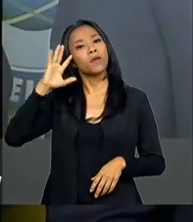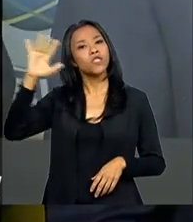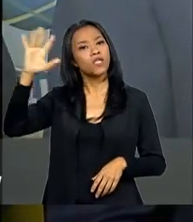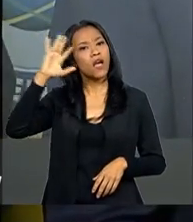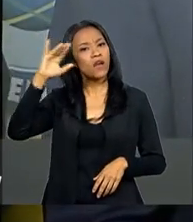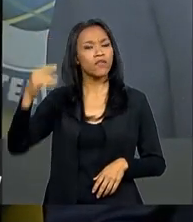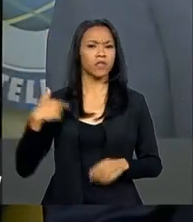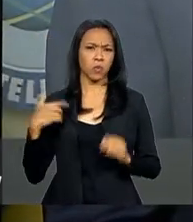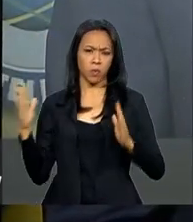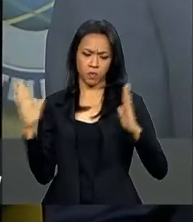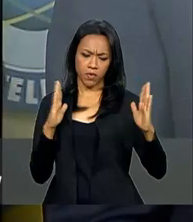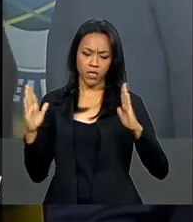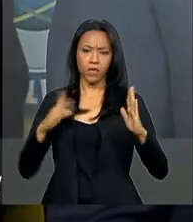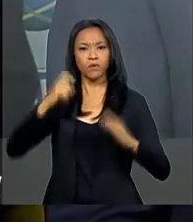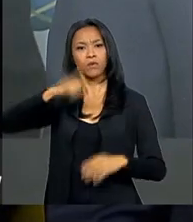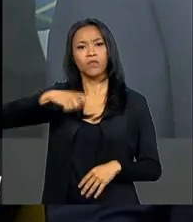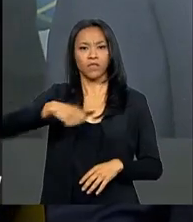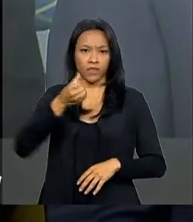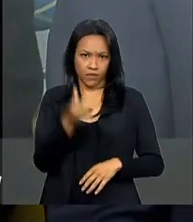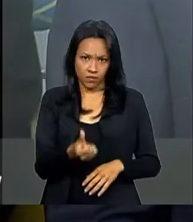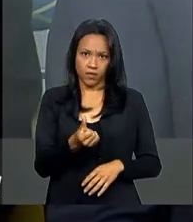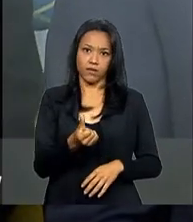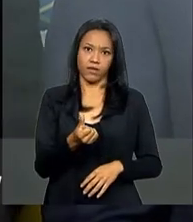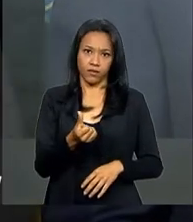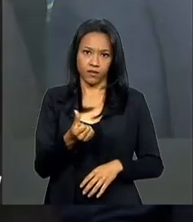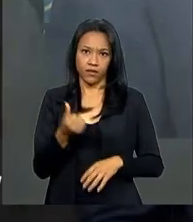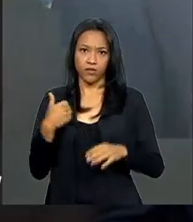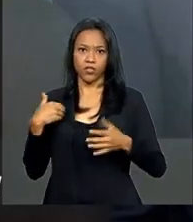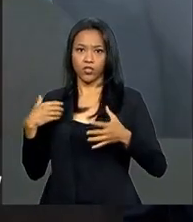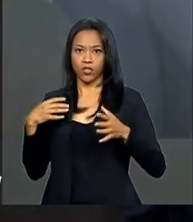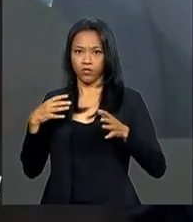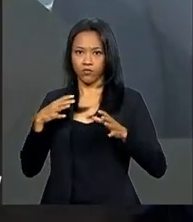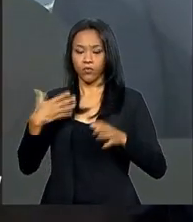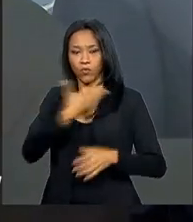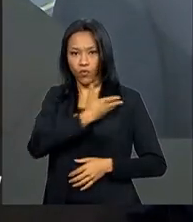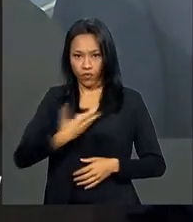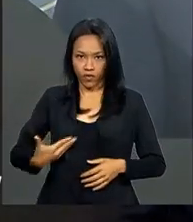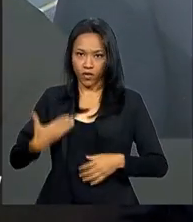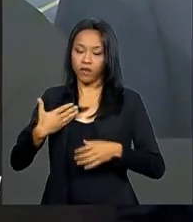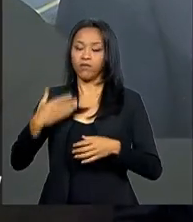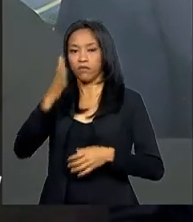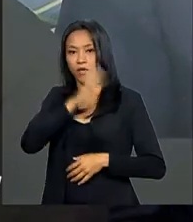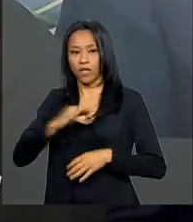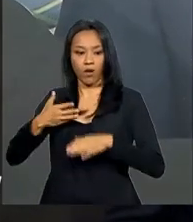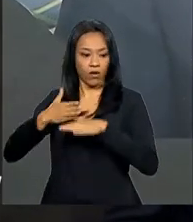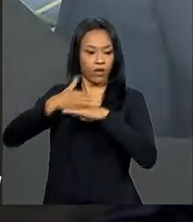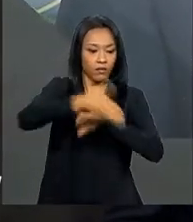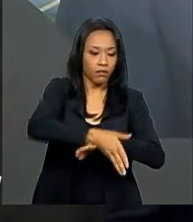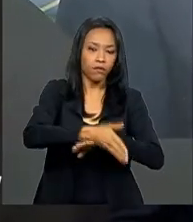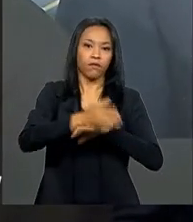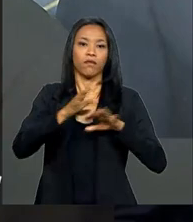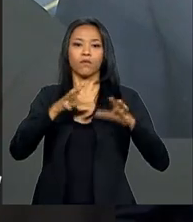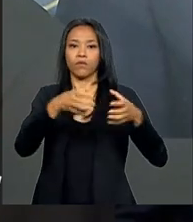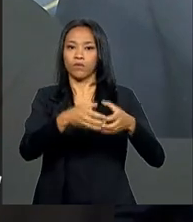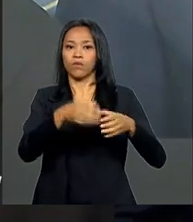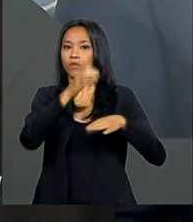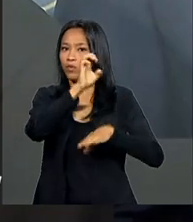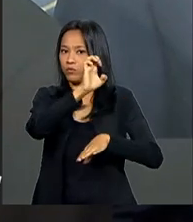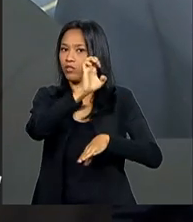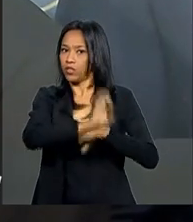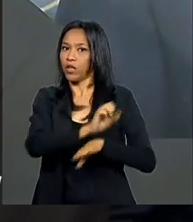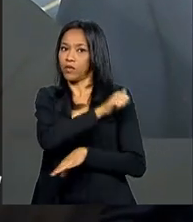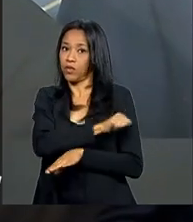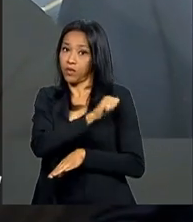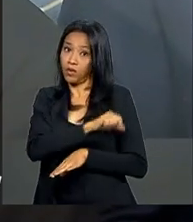período de 6 meses de intervenção. E ela ultrapassa um pouco o período de 6 meses, mas de